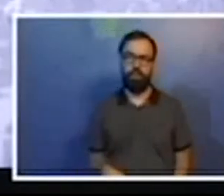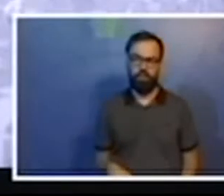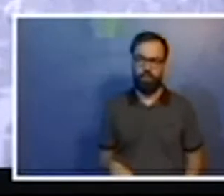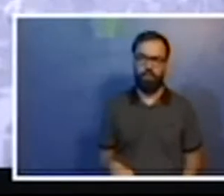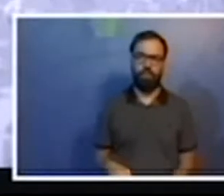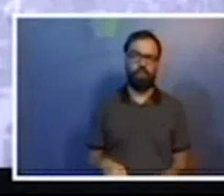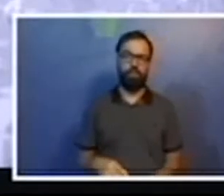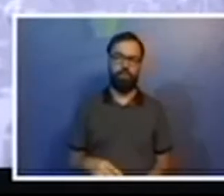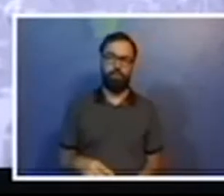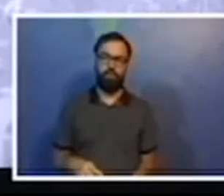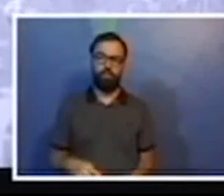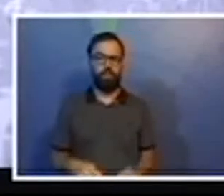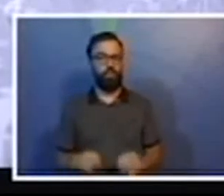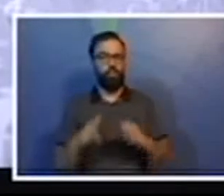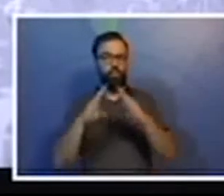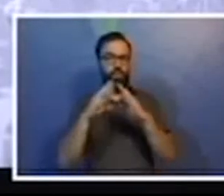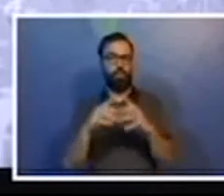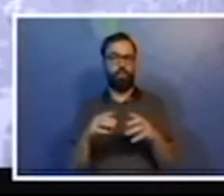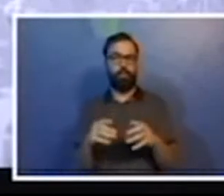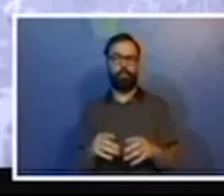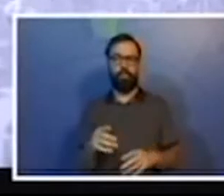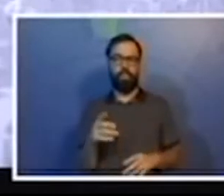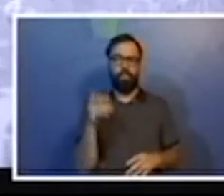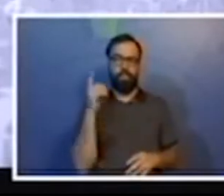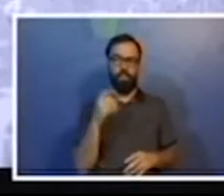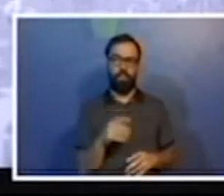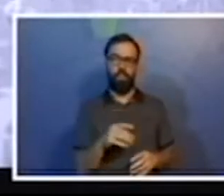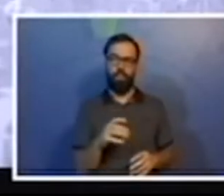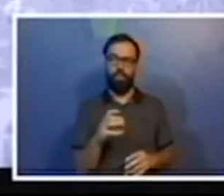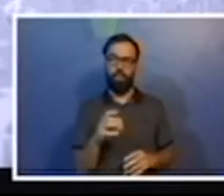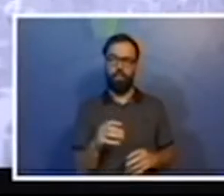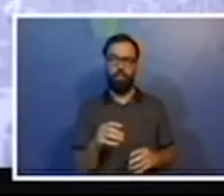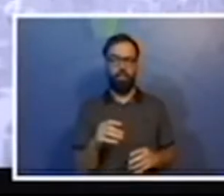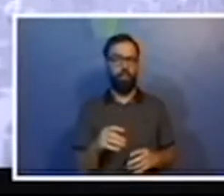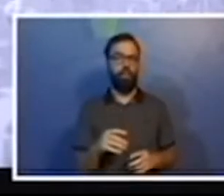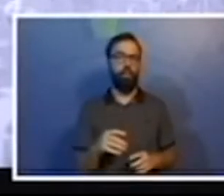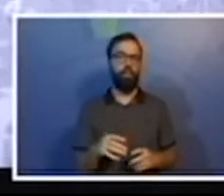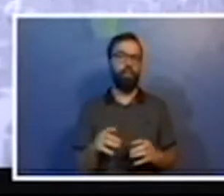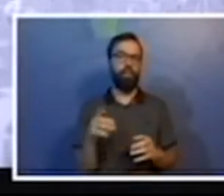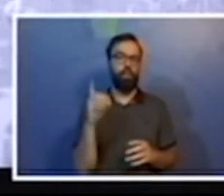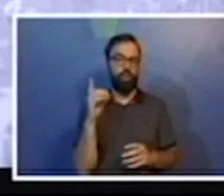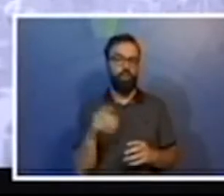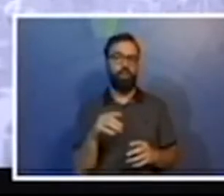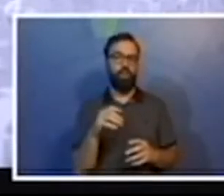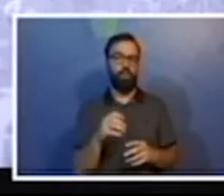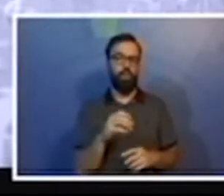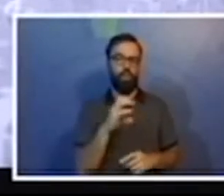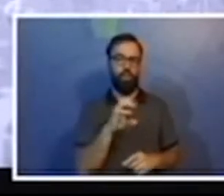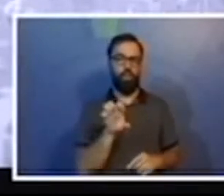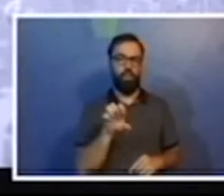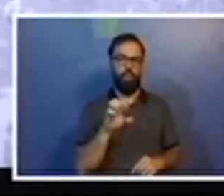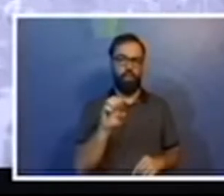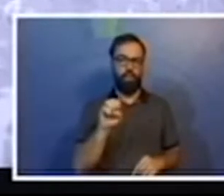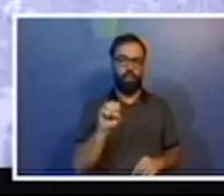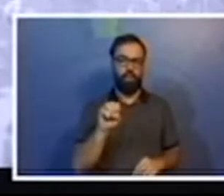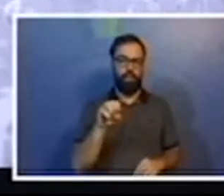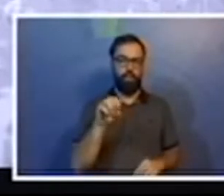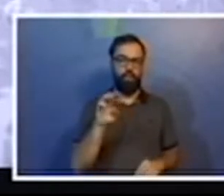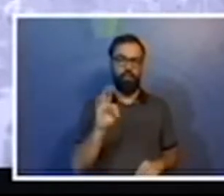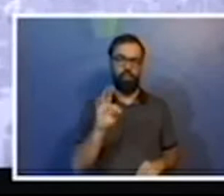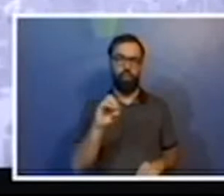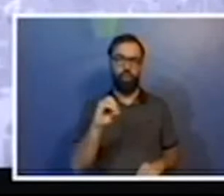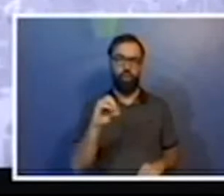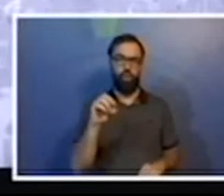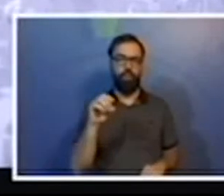chamada de coníferas coníferas porque eles elas produzem o cone também chamado de estróbilo porque é uma estrutura